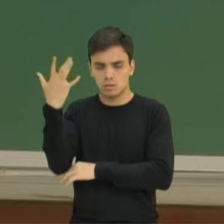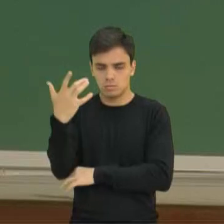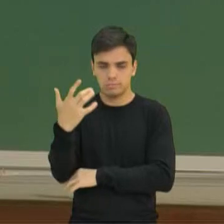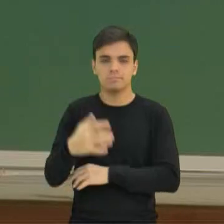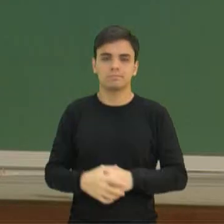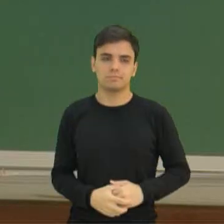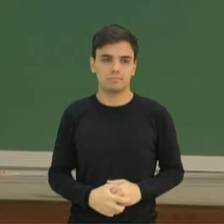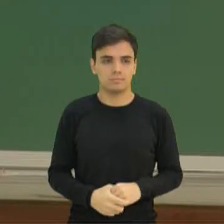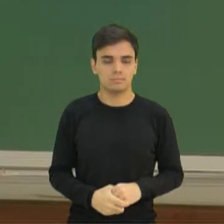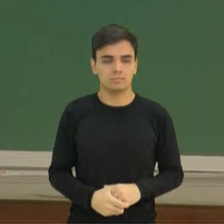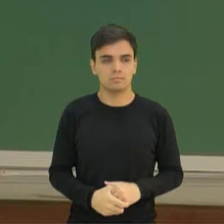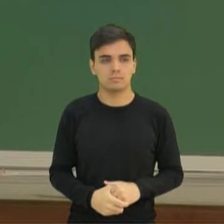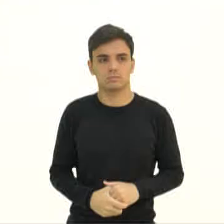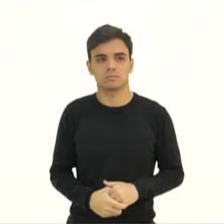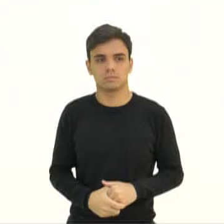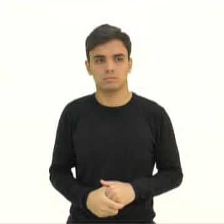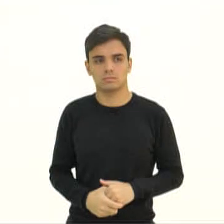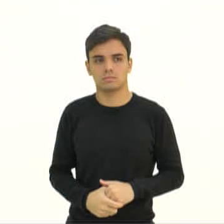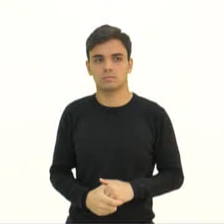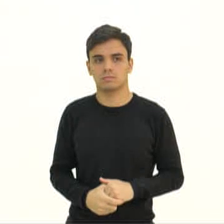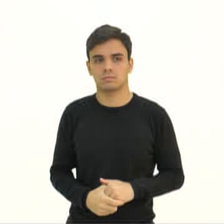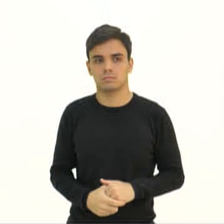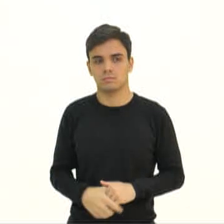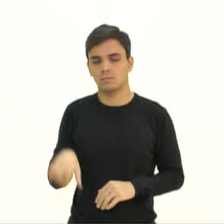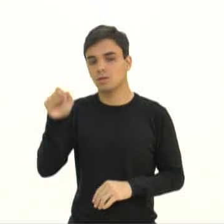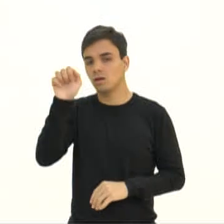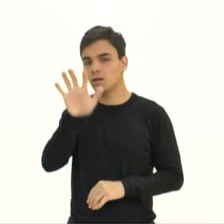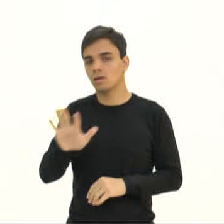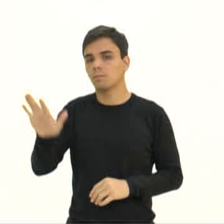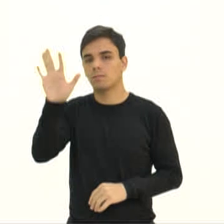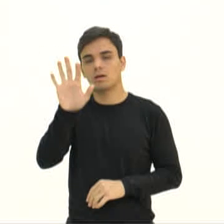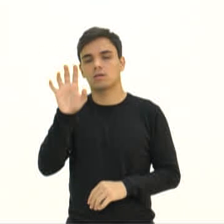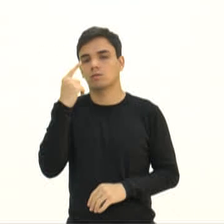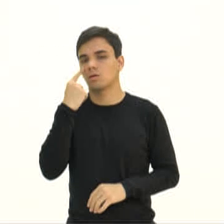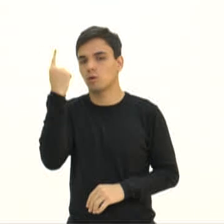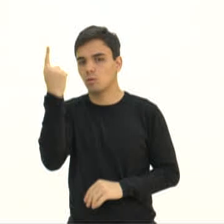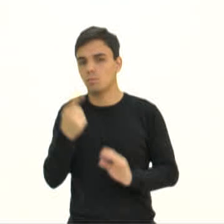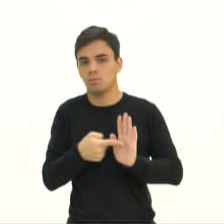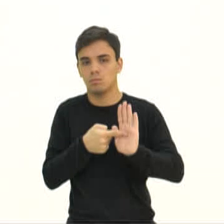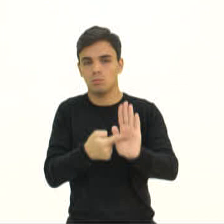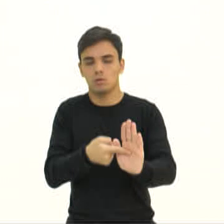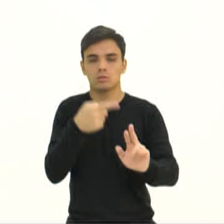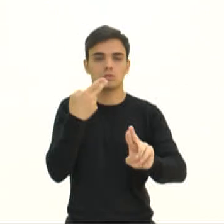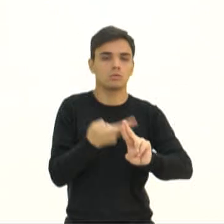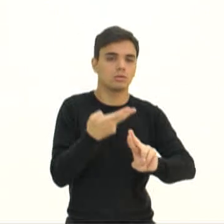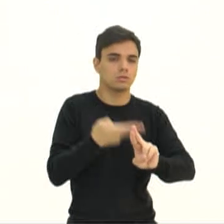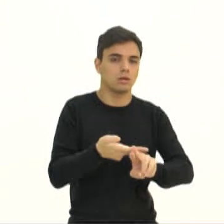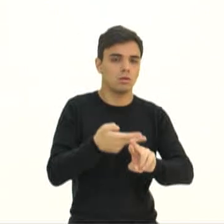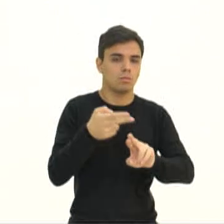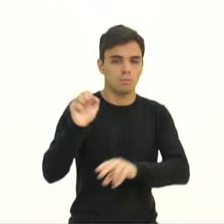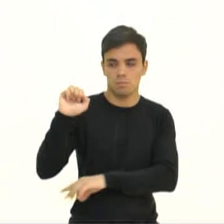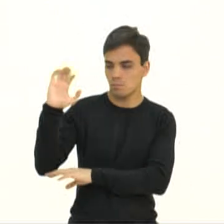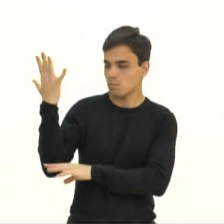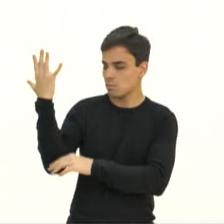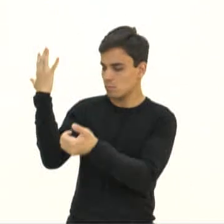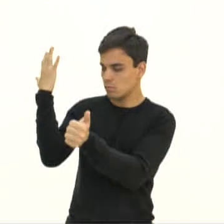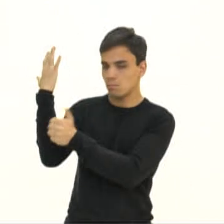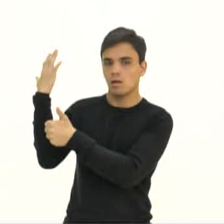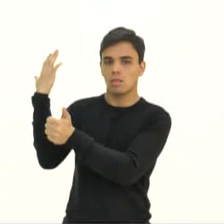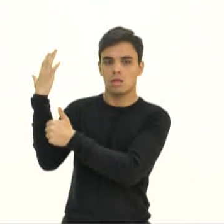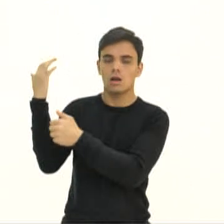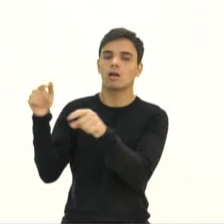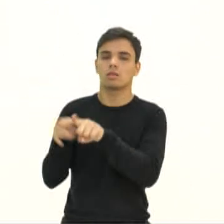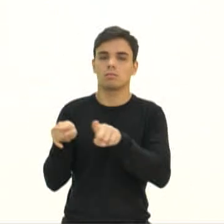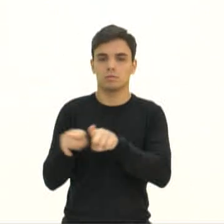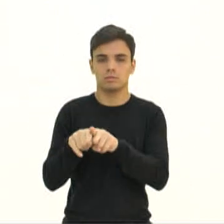área, certo? Imagens ali que mostram a exploração da madeira, né, para a produção de carvão, em muitos casos, as queimadas